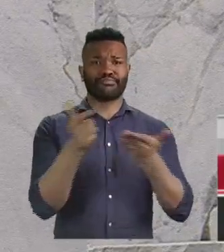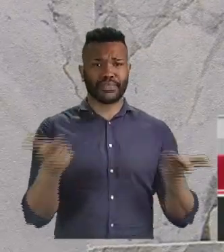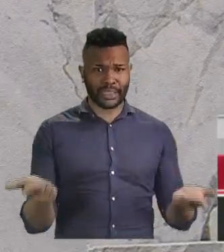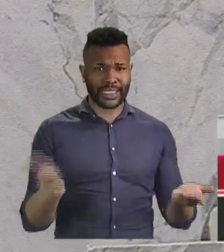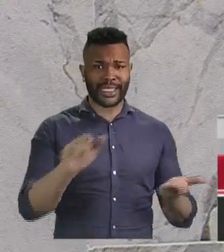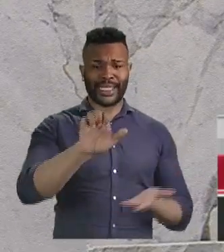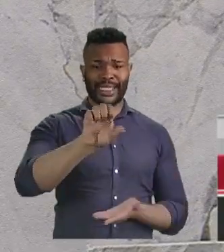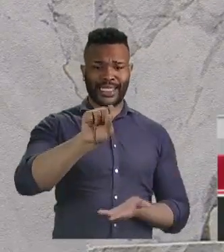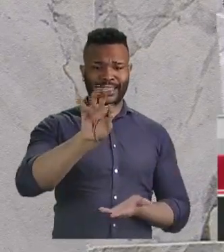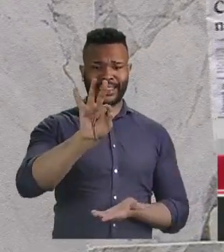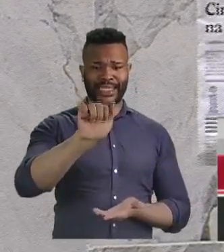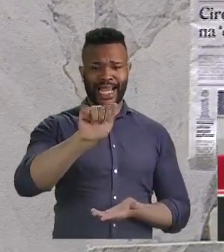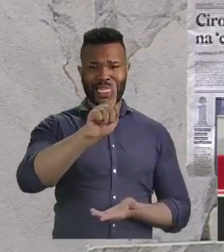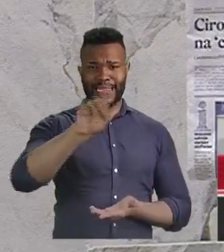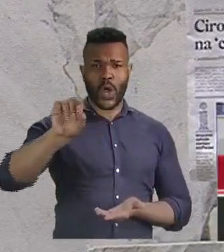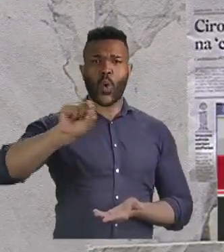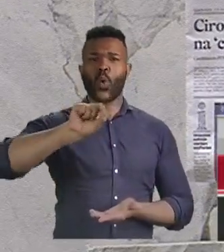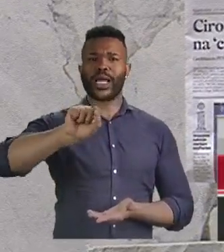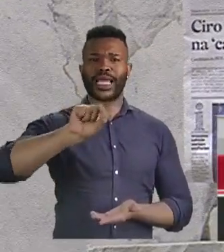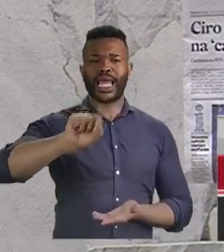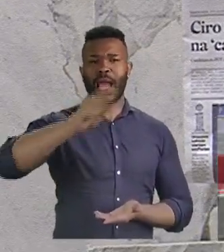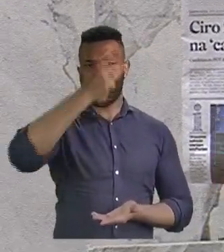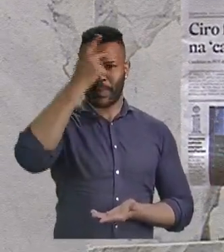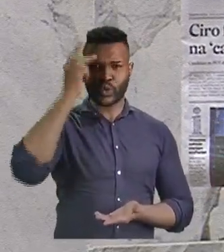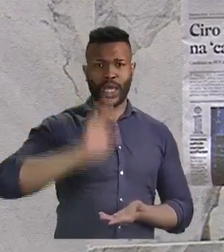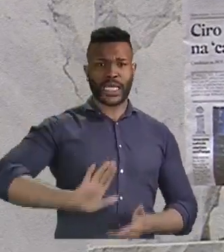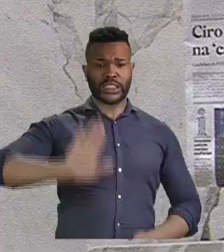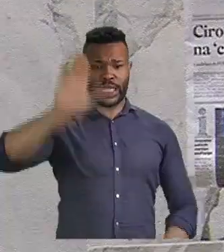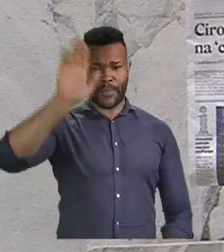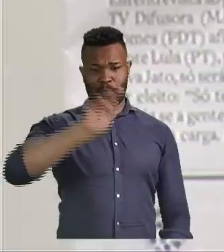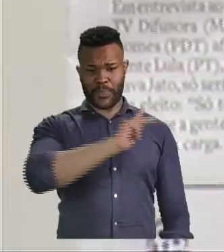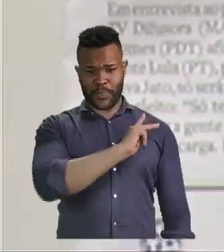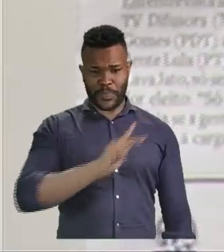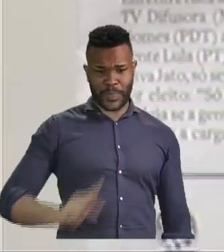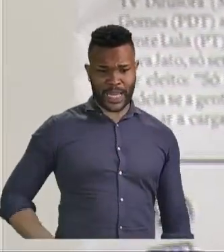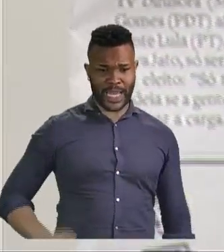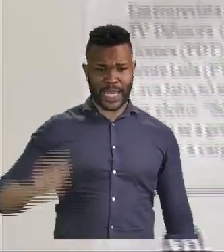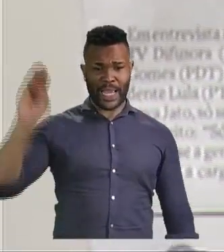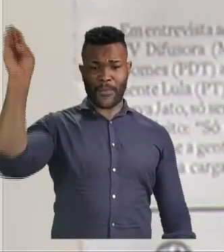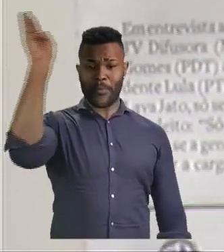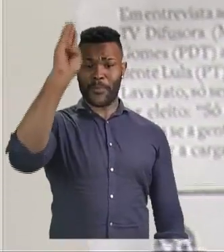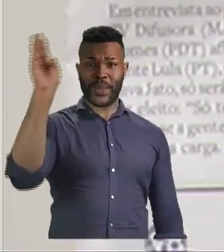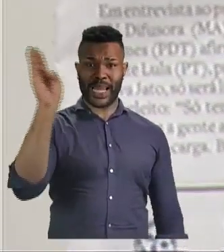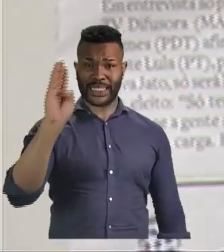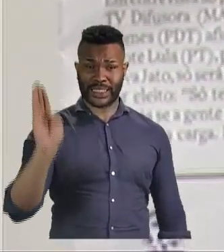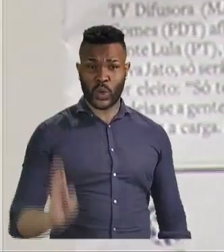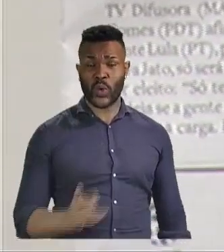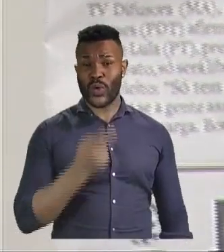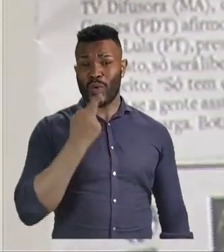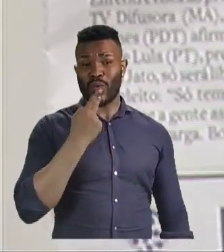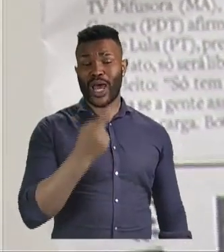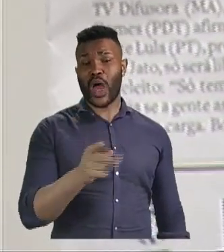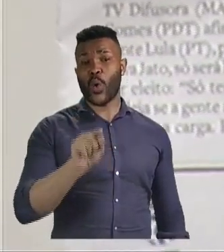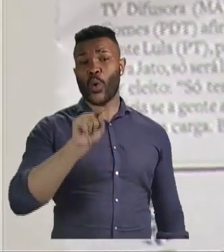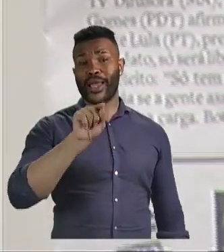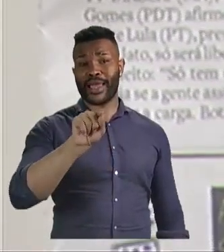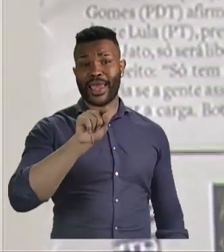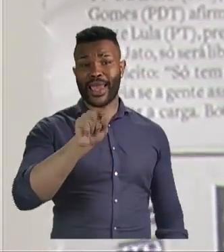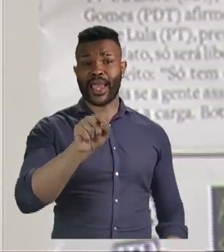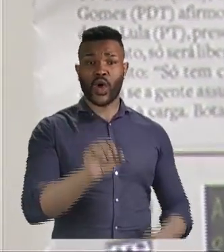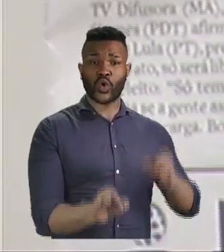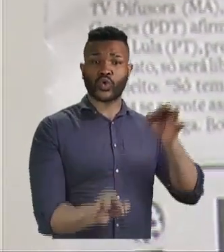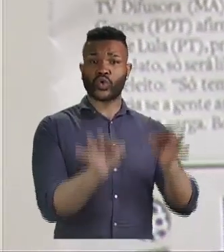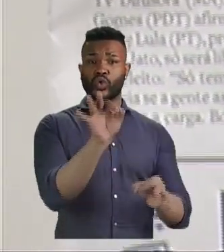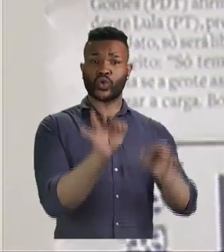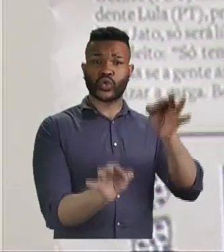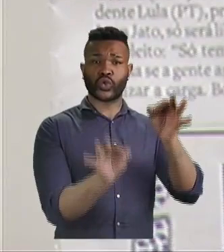na data de hoje, onde um candidato a presidente da República simplesmente diz que quer pôr o